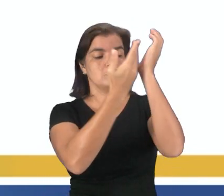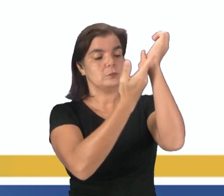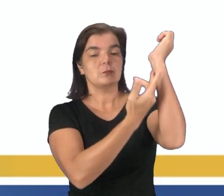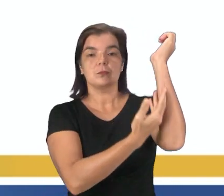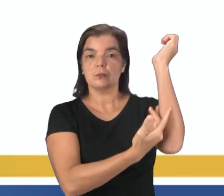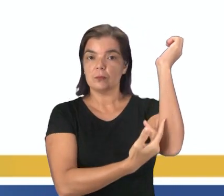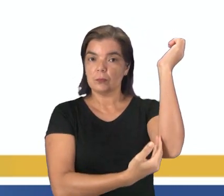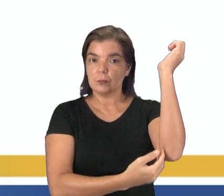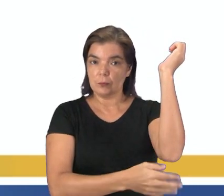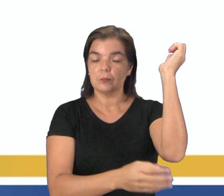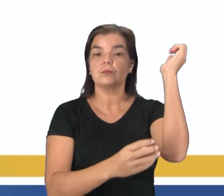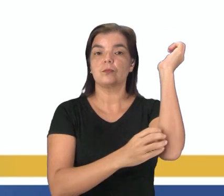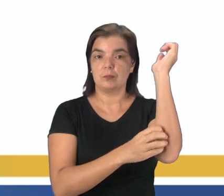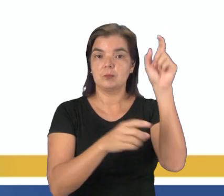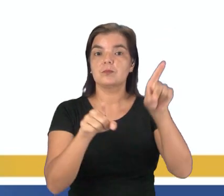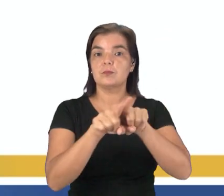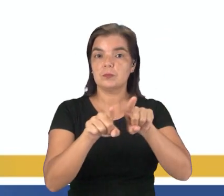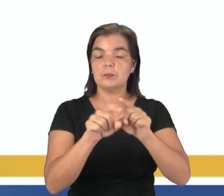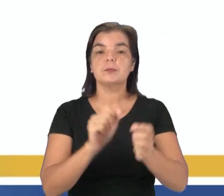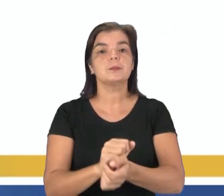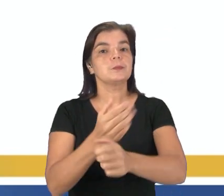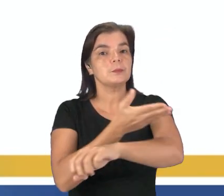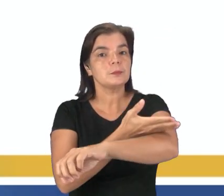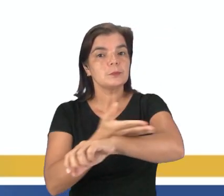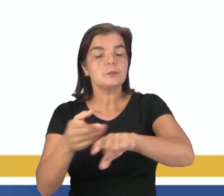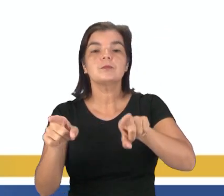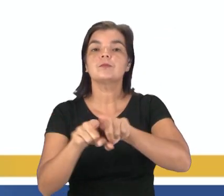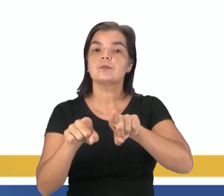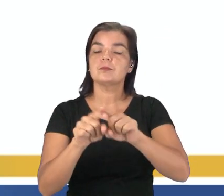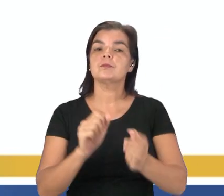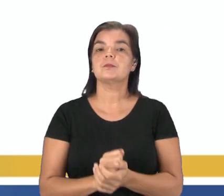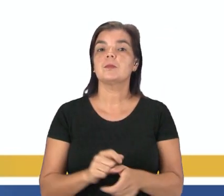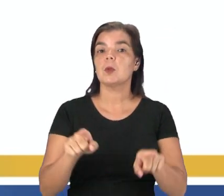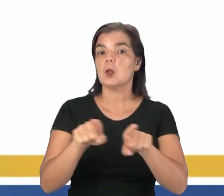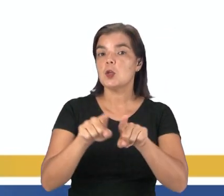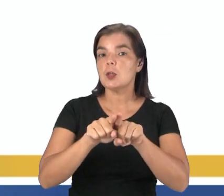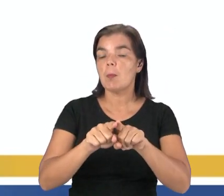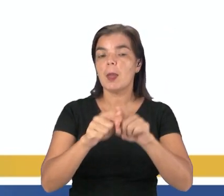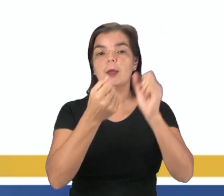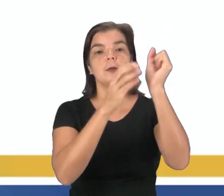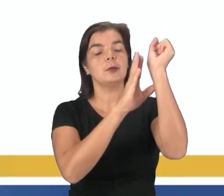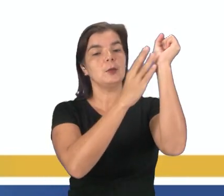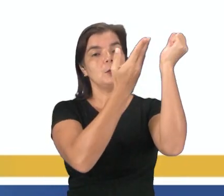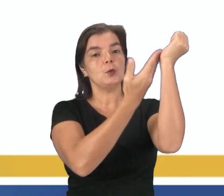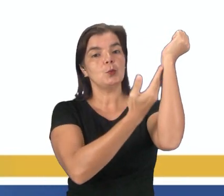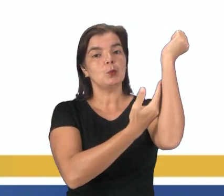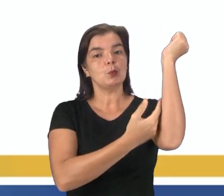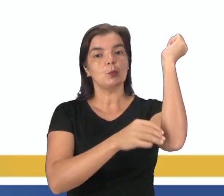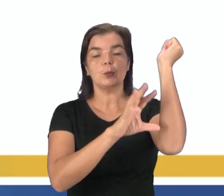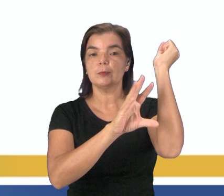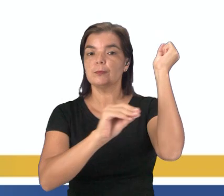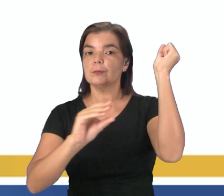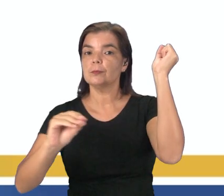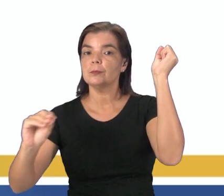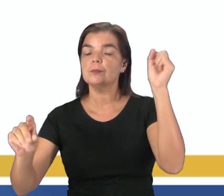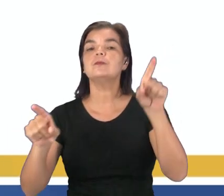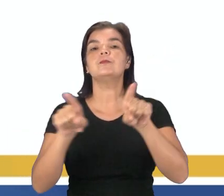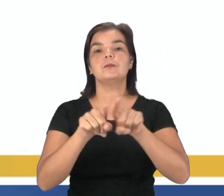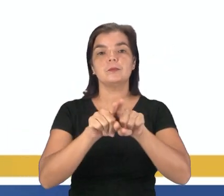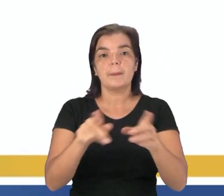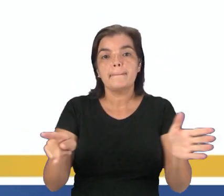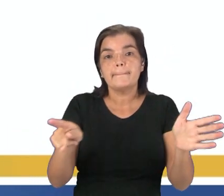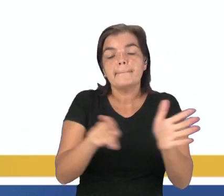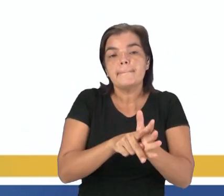brancos, nós temos as nossas plaquetas e temos aí o nosso plasma também. A gente vai ver qual parte mais específica que